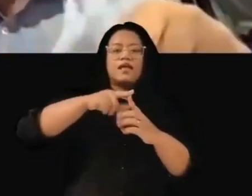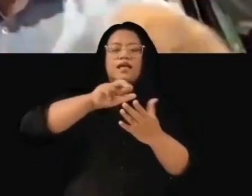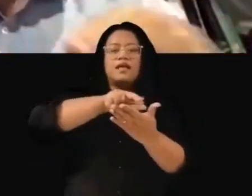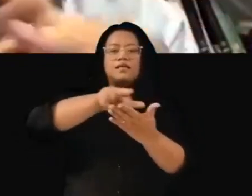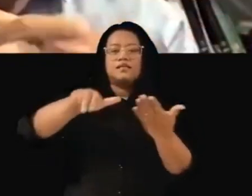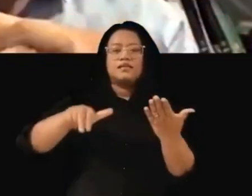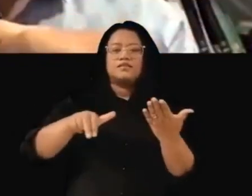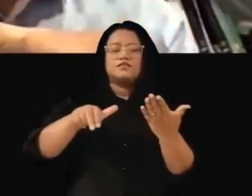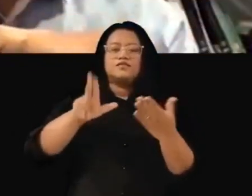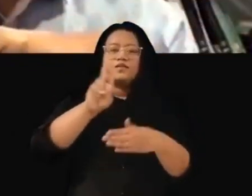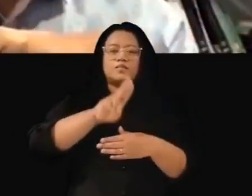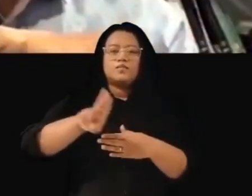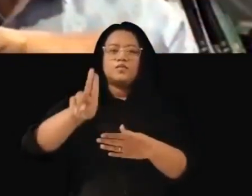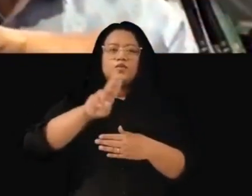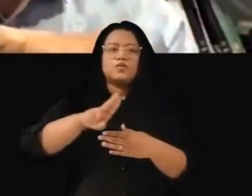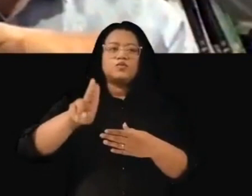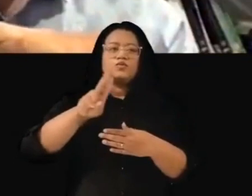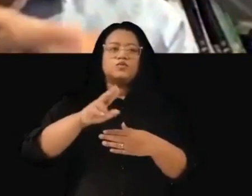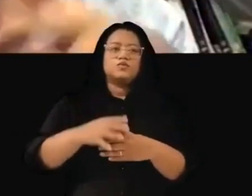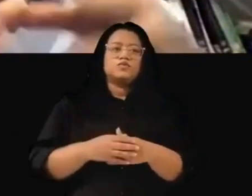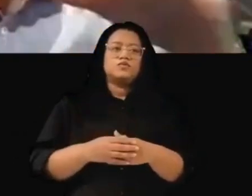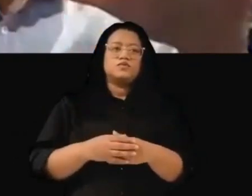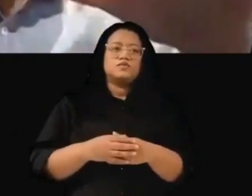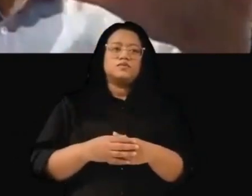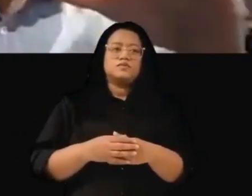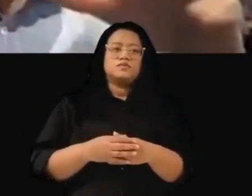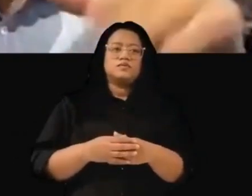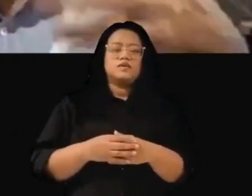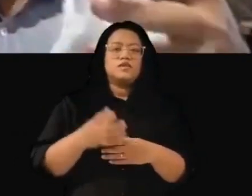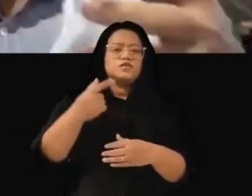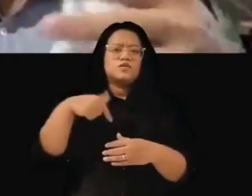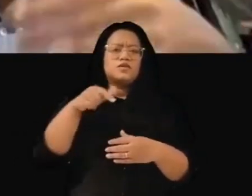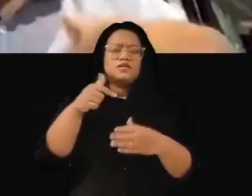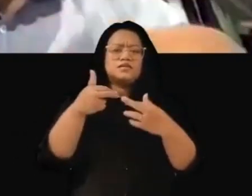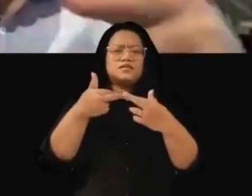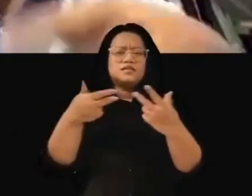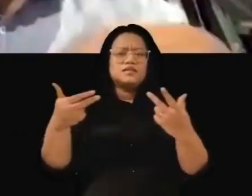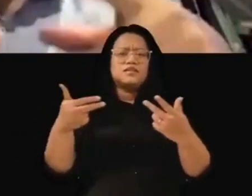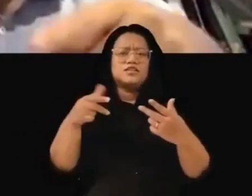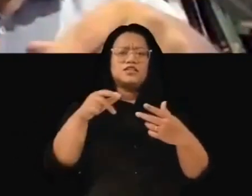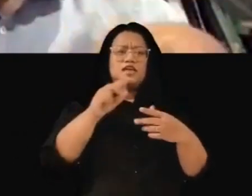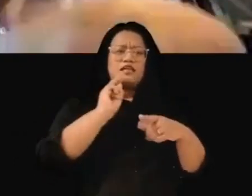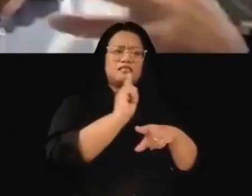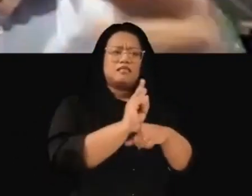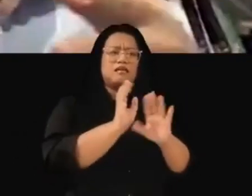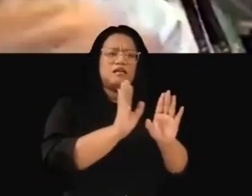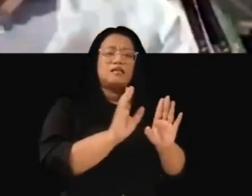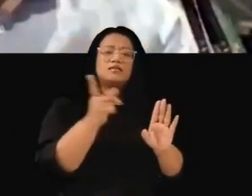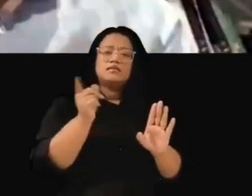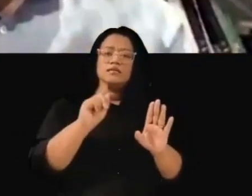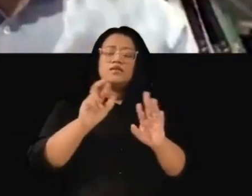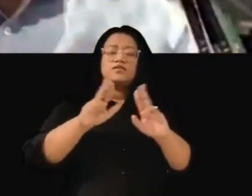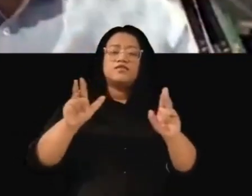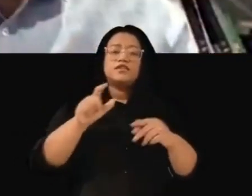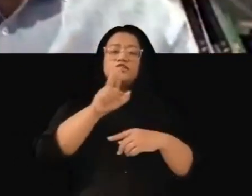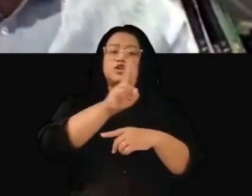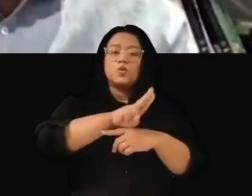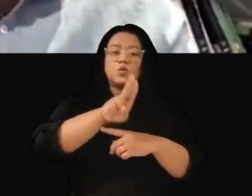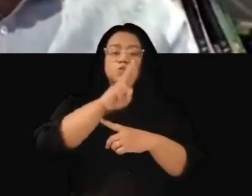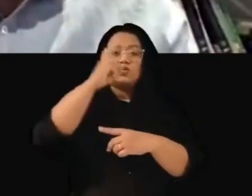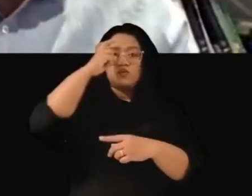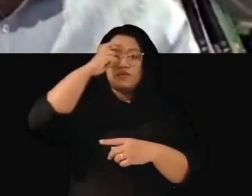uso sustentável dessa mata em pé. Então, ninguém está falando de congelamento do uso, ao contrário, é um uso inteligente a partir do conhecimento que essas